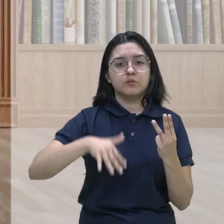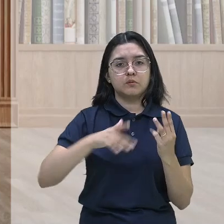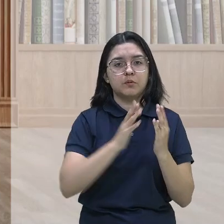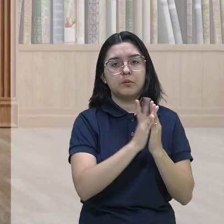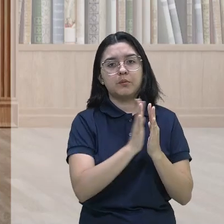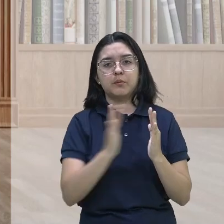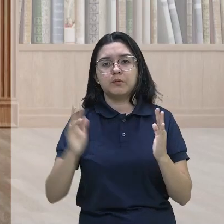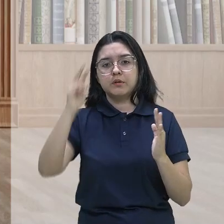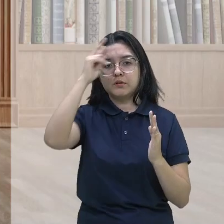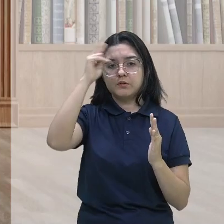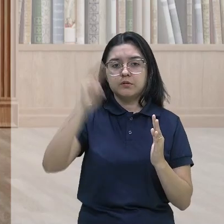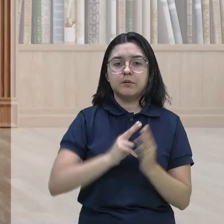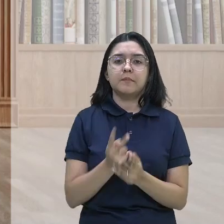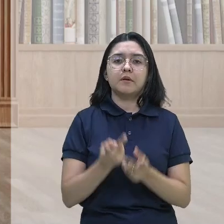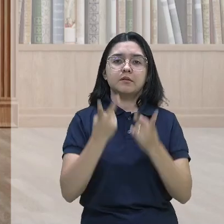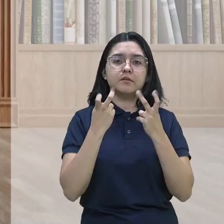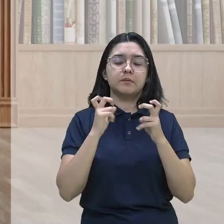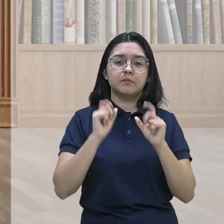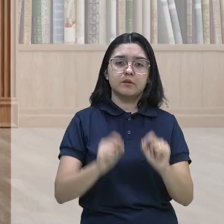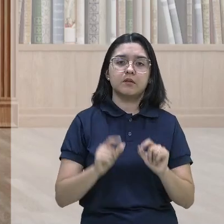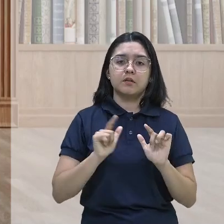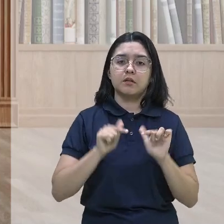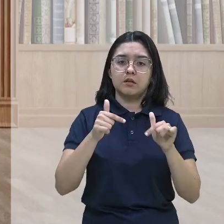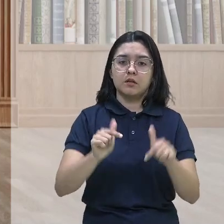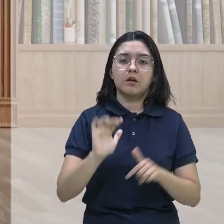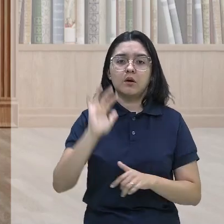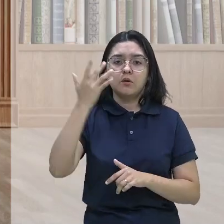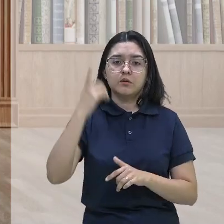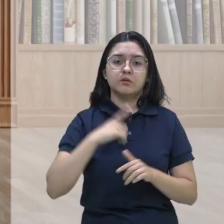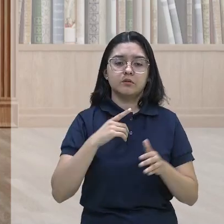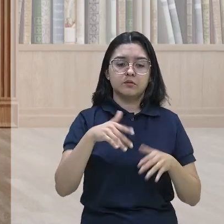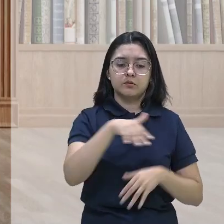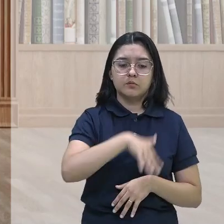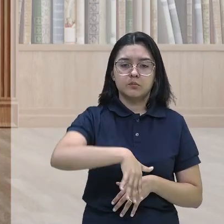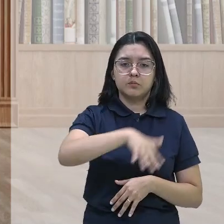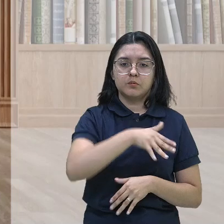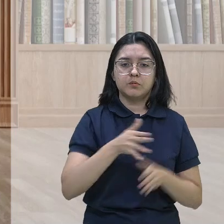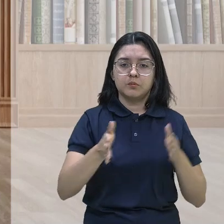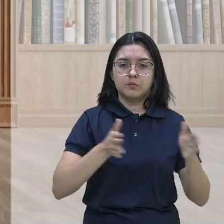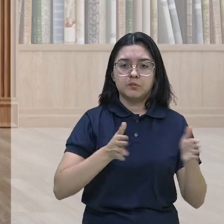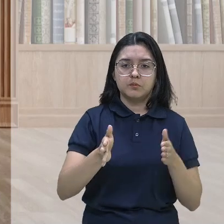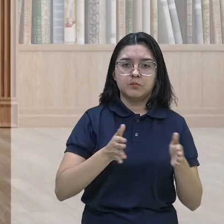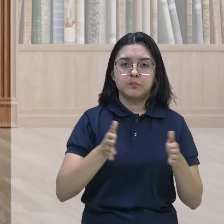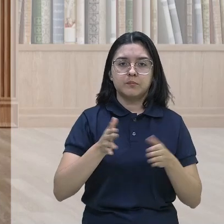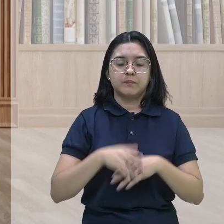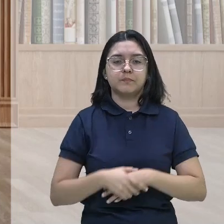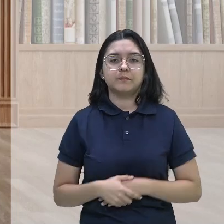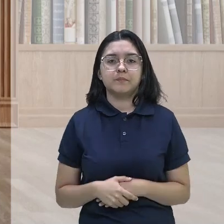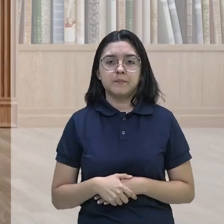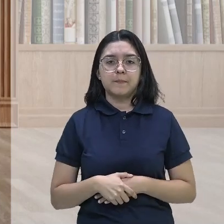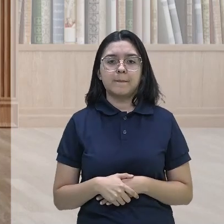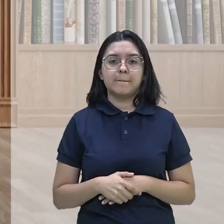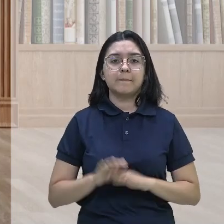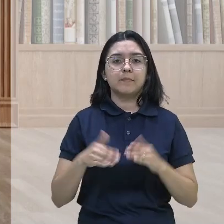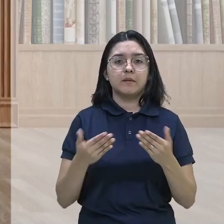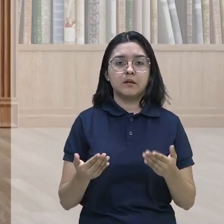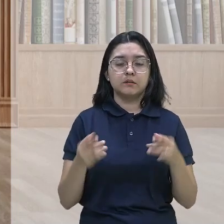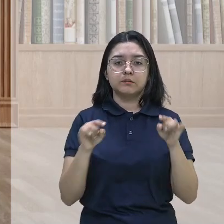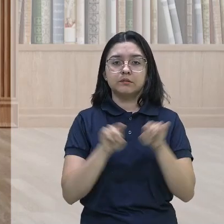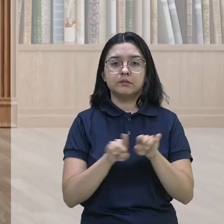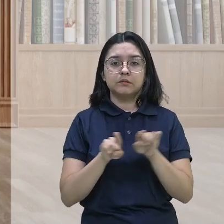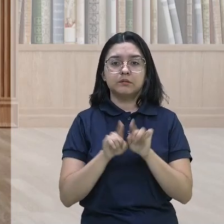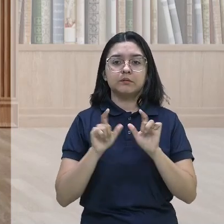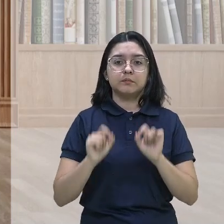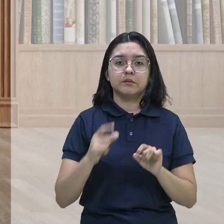E perceba que essas ações elas ocorrem dentro de determinado espaço e em determinado tempo. Além disso,